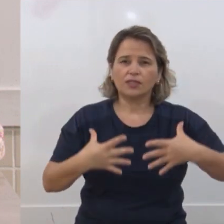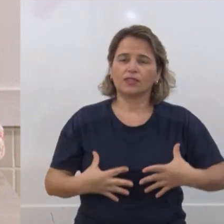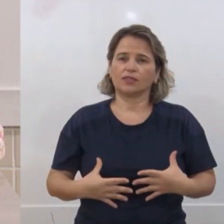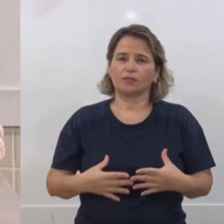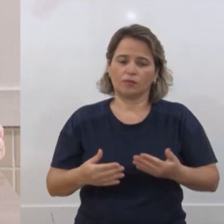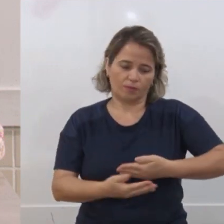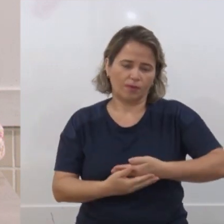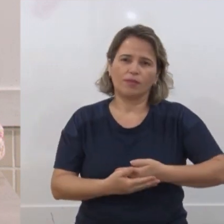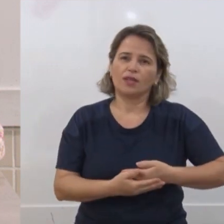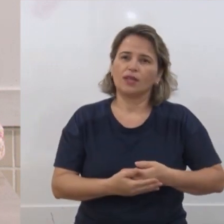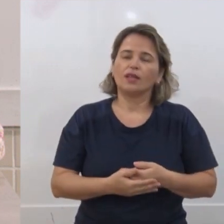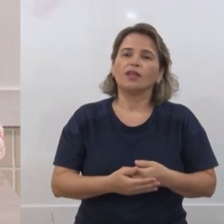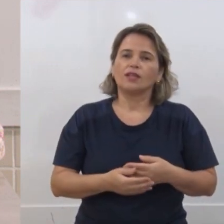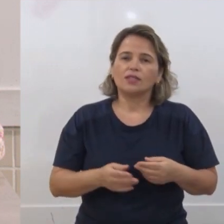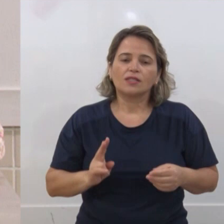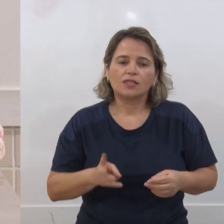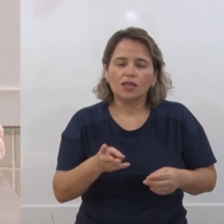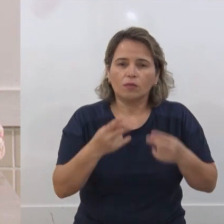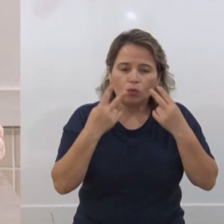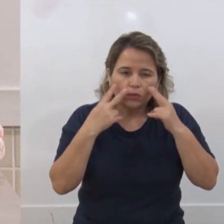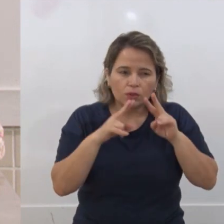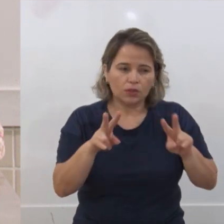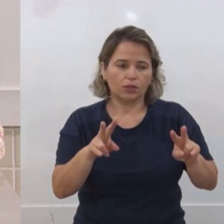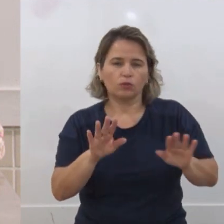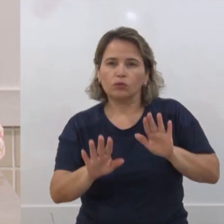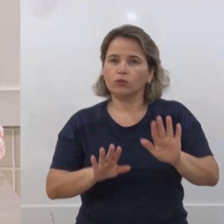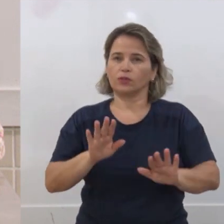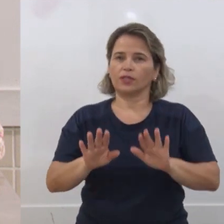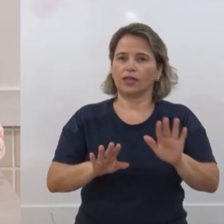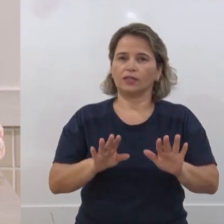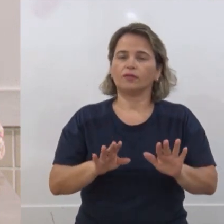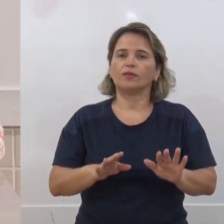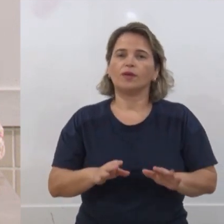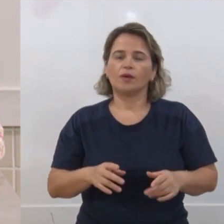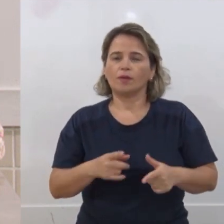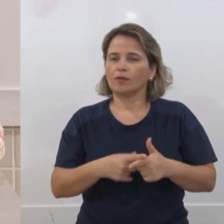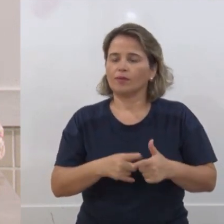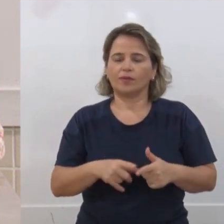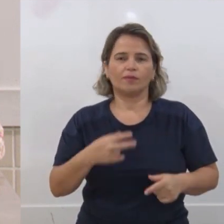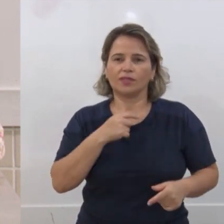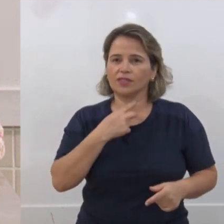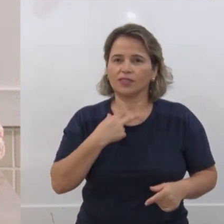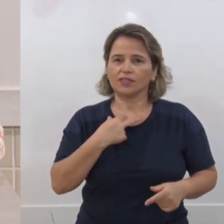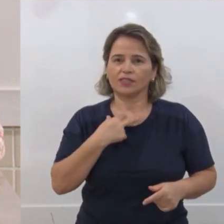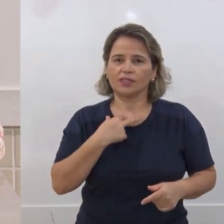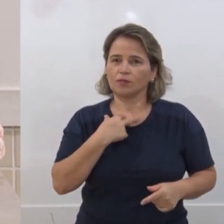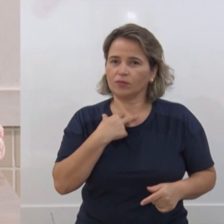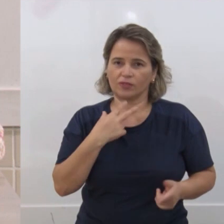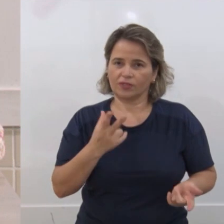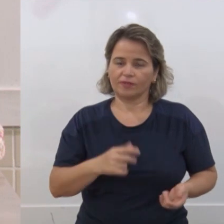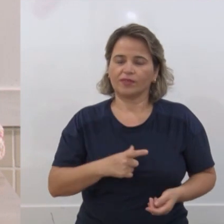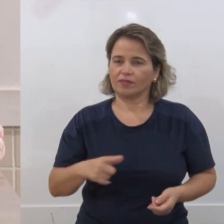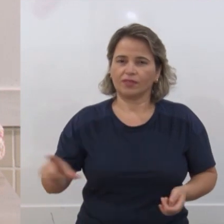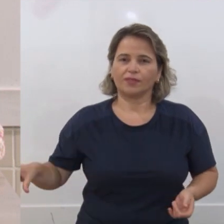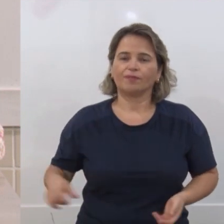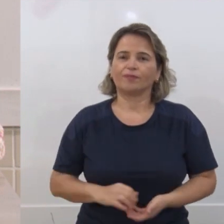seu bebê, sempre supervisionando, principalmente se for uma bacia, para não acontecer nenhum tipo de acidente. Dê